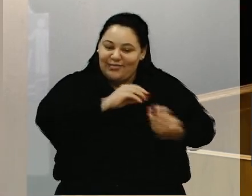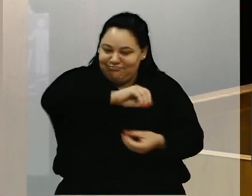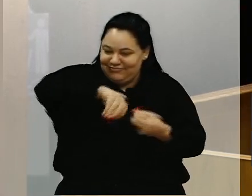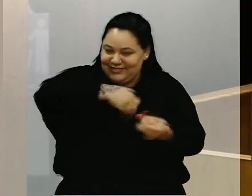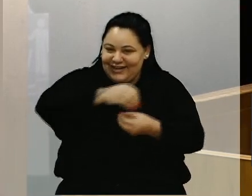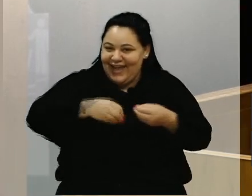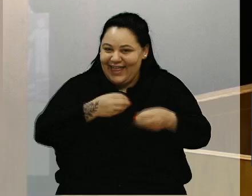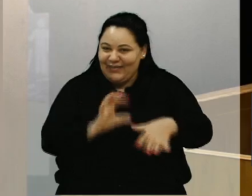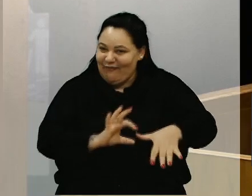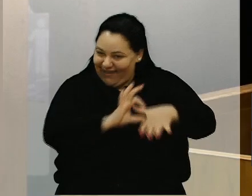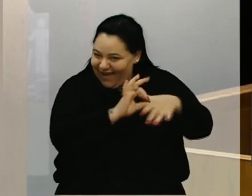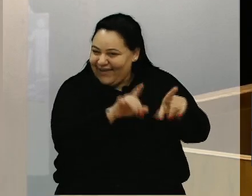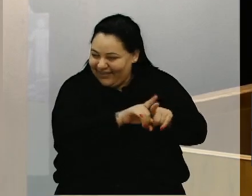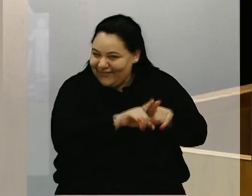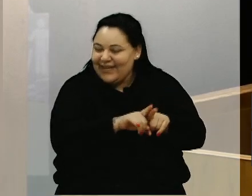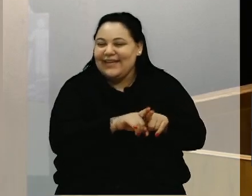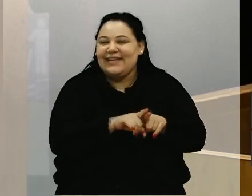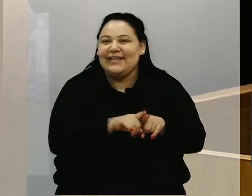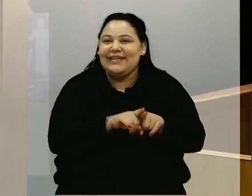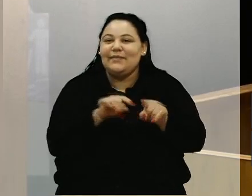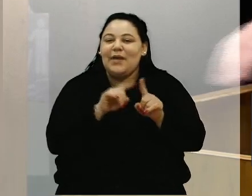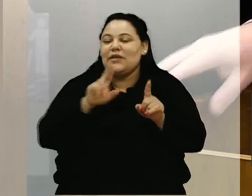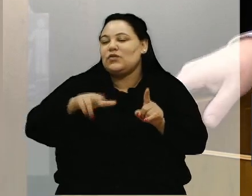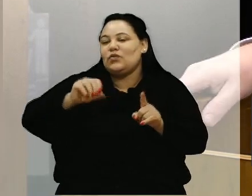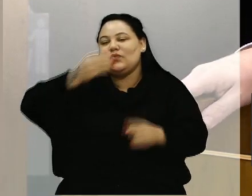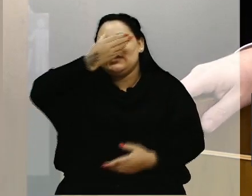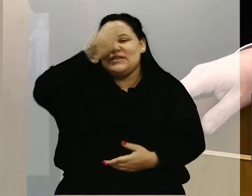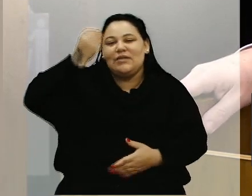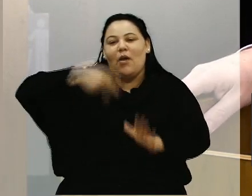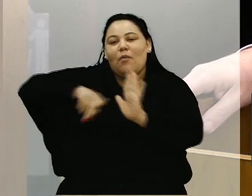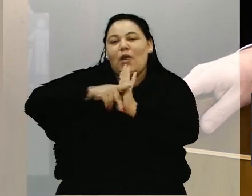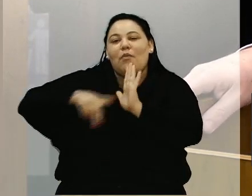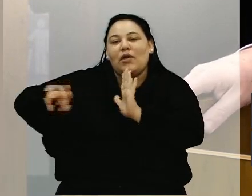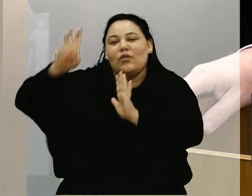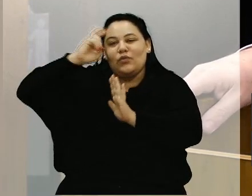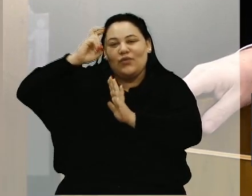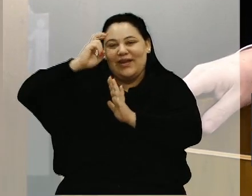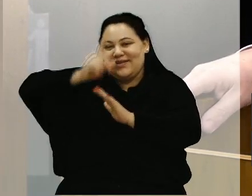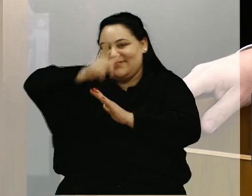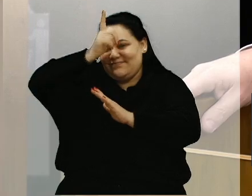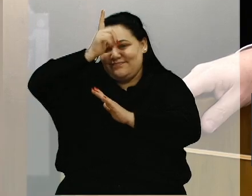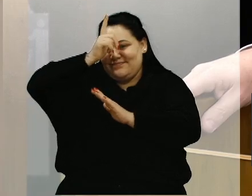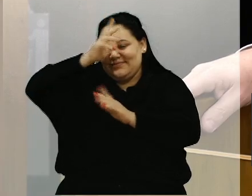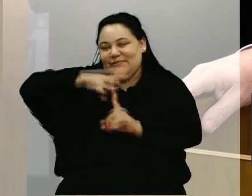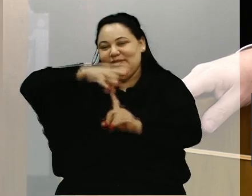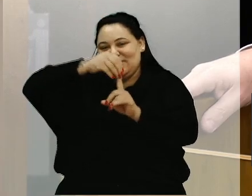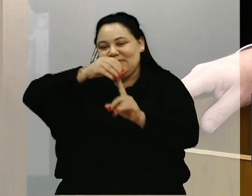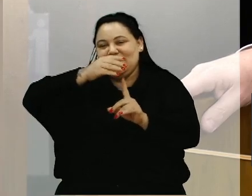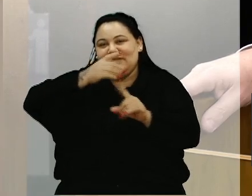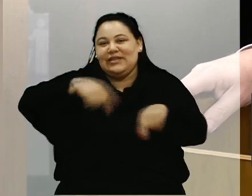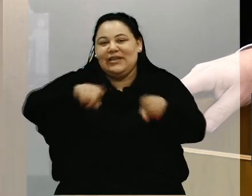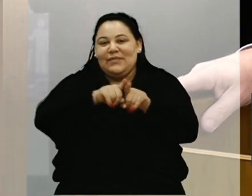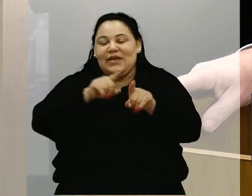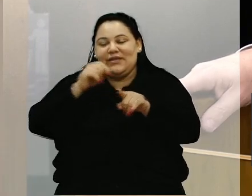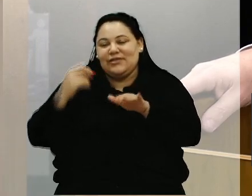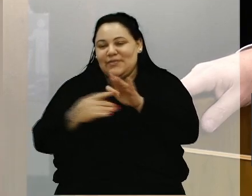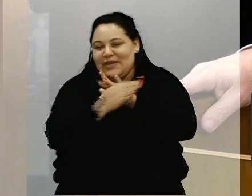né, jamais esquecendo a nossa cultura, e principalmente dos nossos